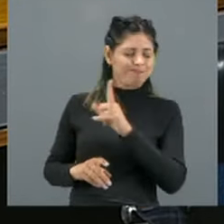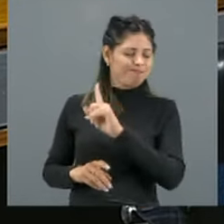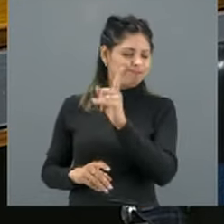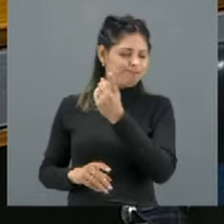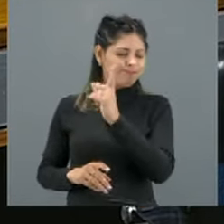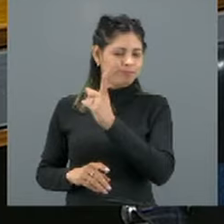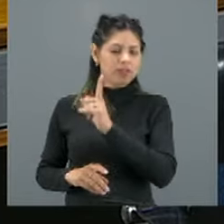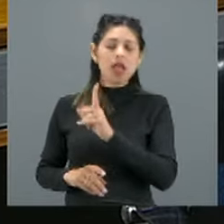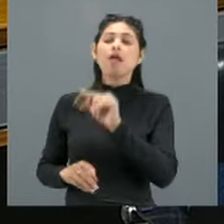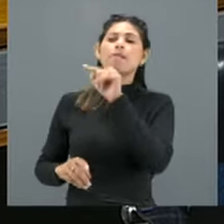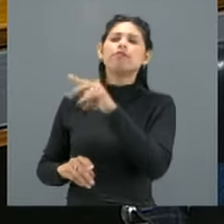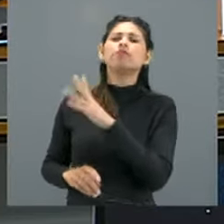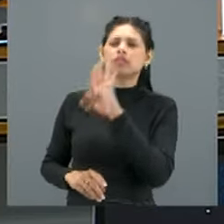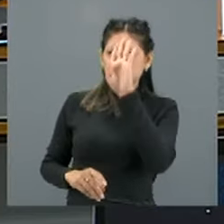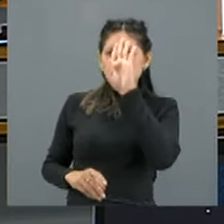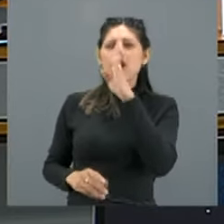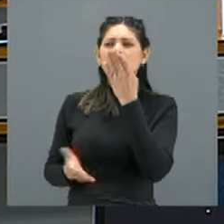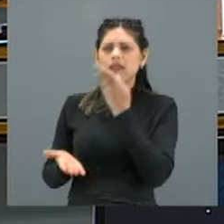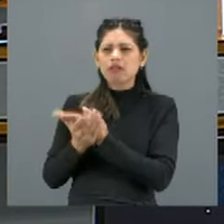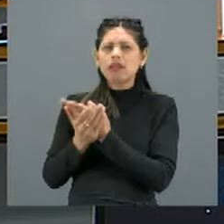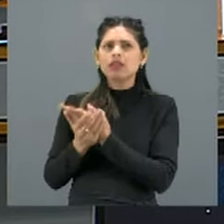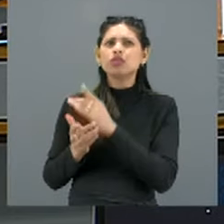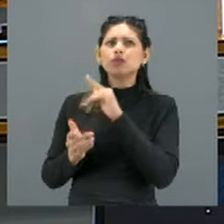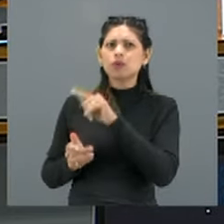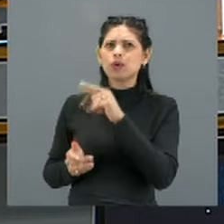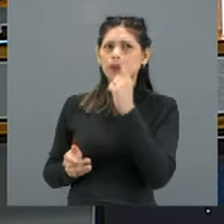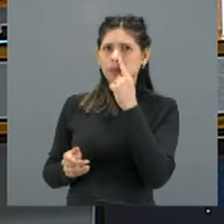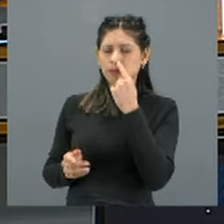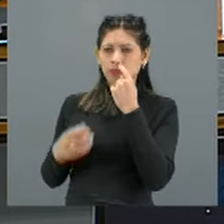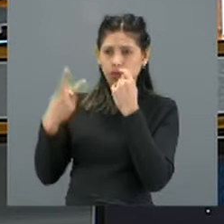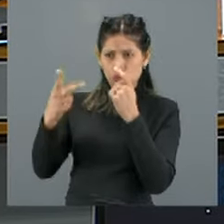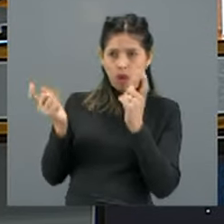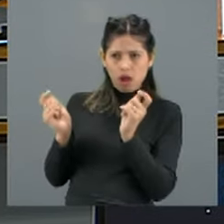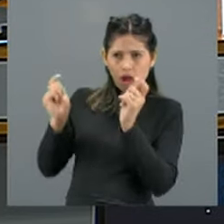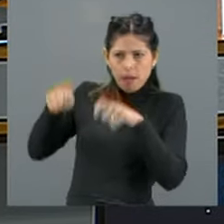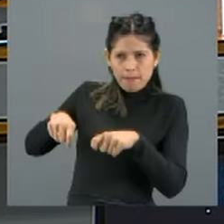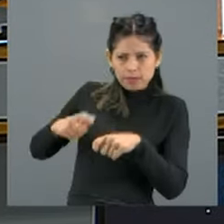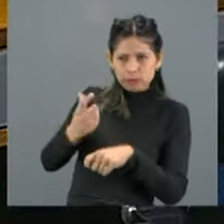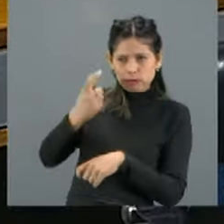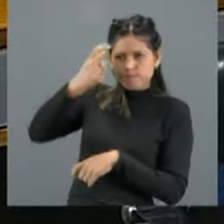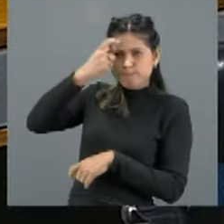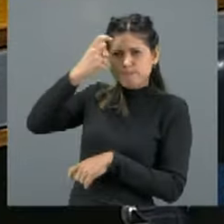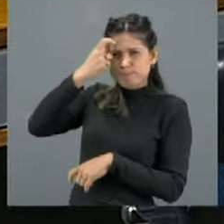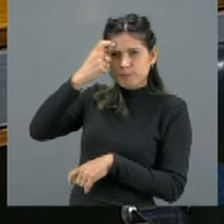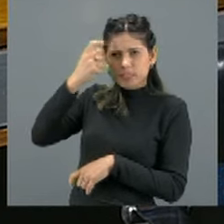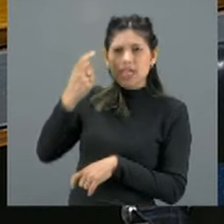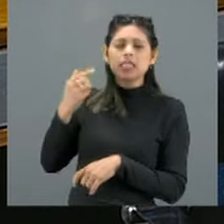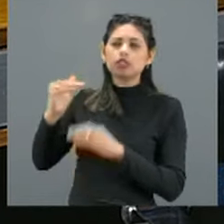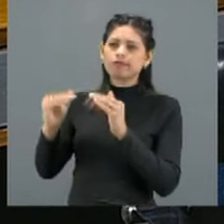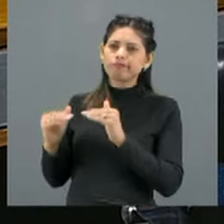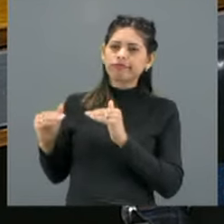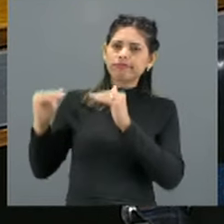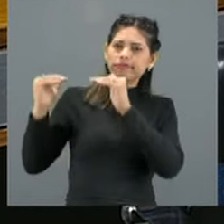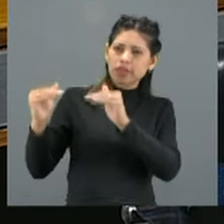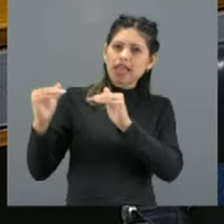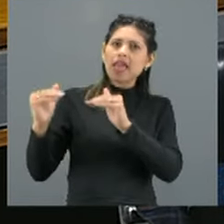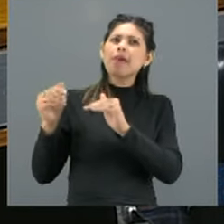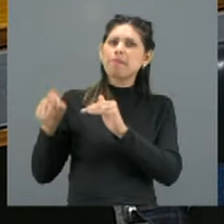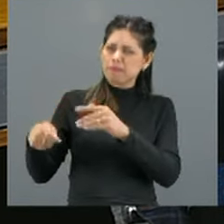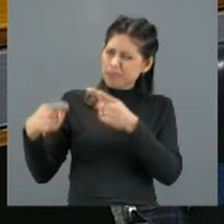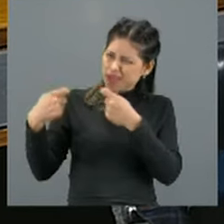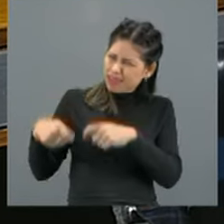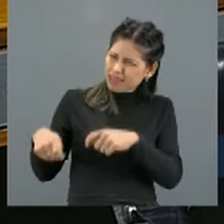O senhor acha que pela capacidade que o senhor tem de raciocínio, de querer se autopromover, precisa da